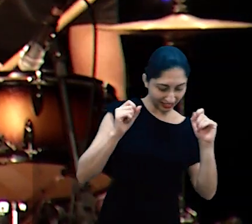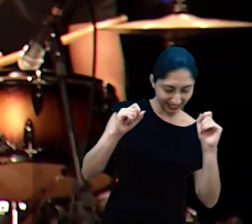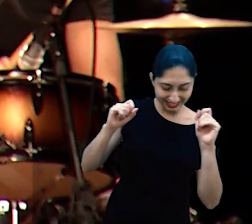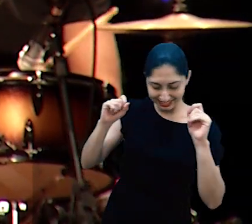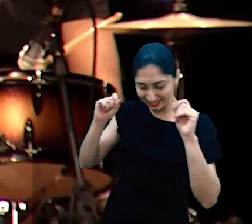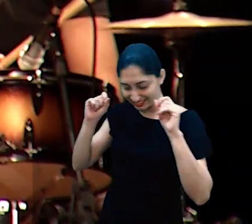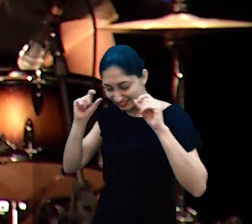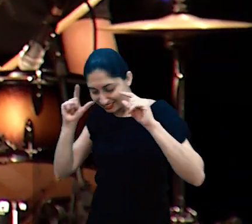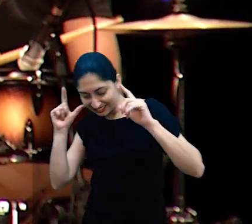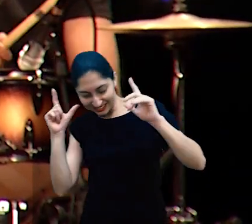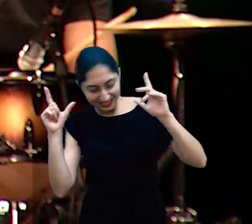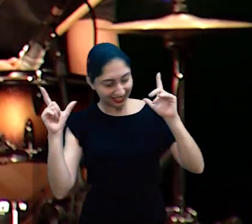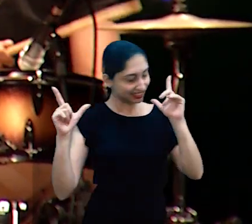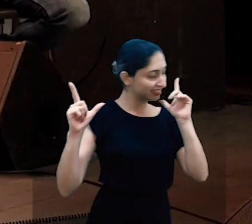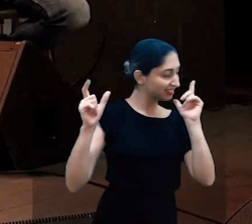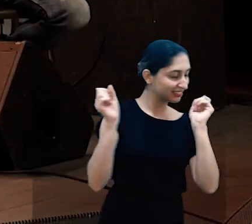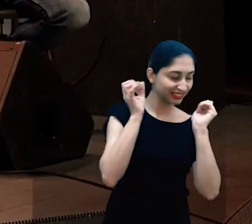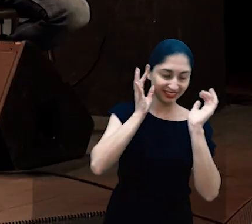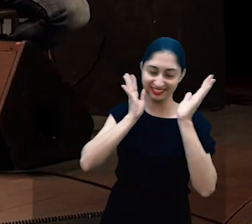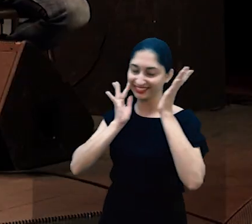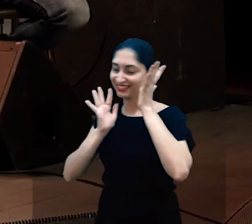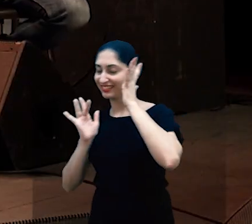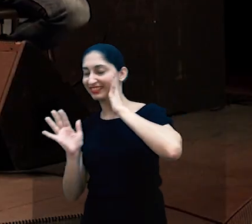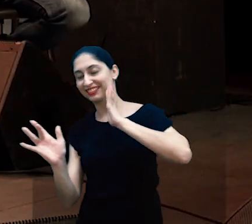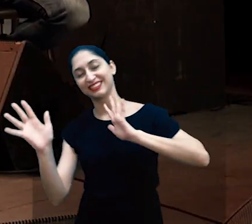e me alucina